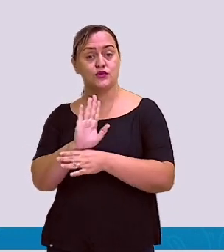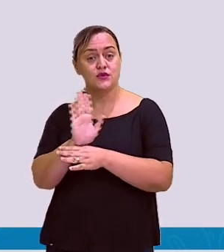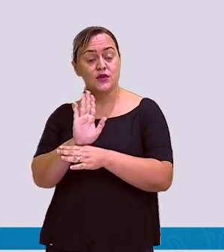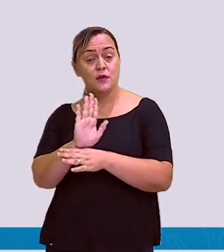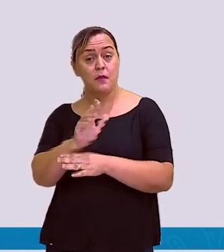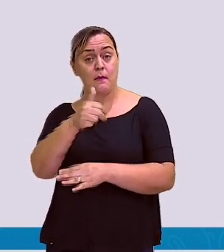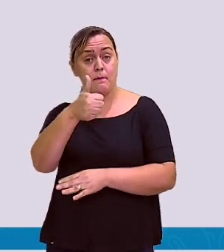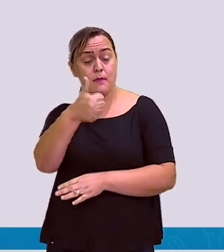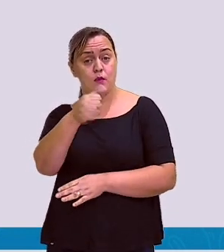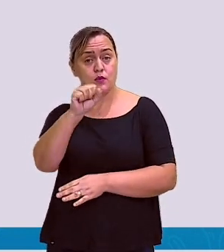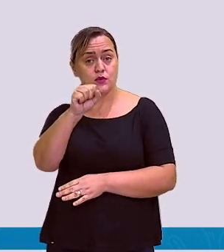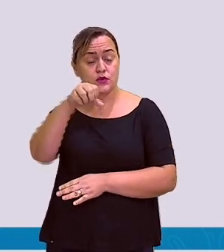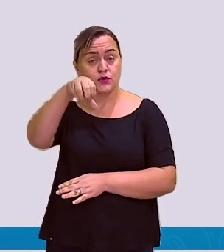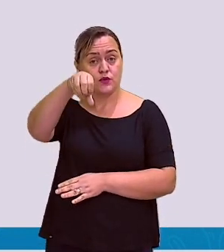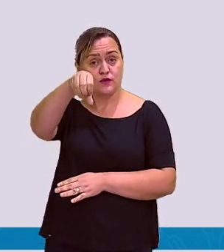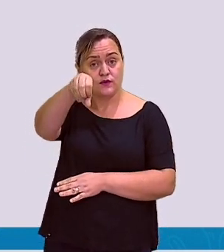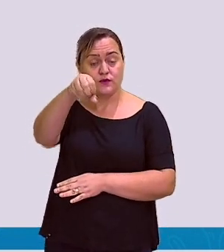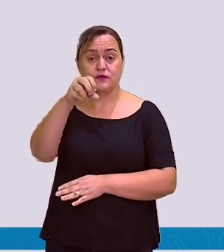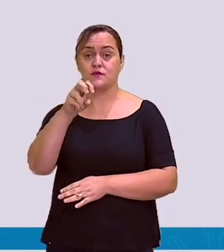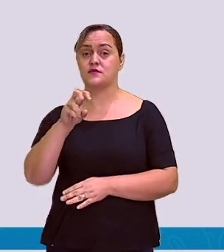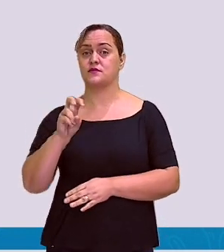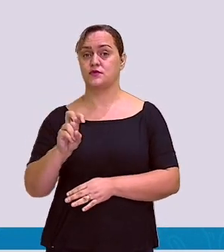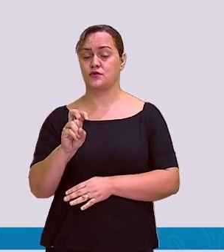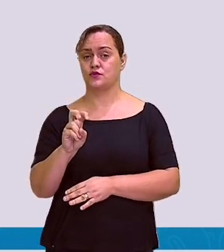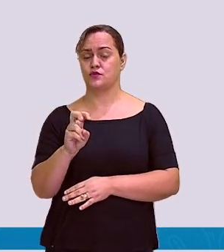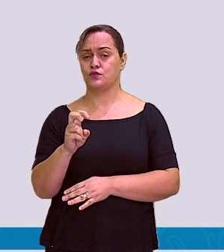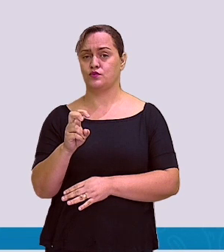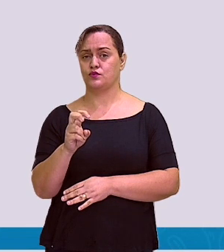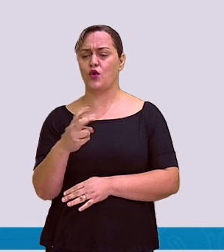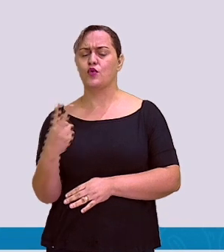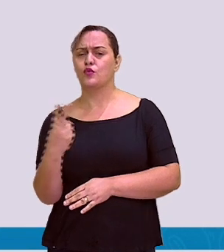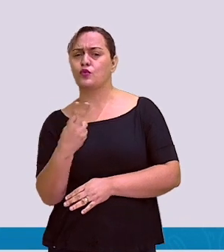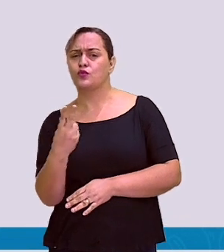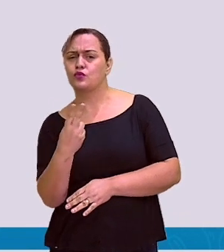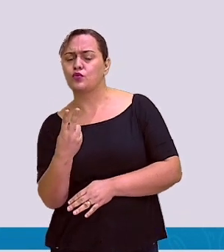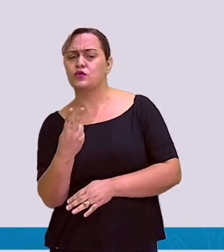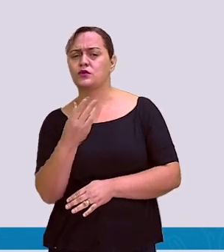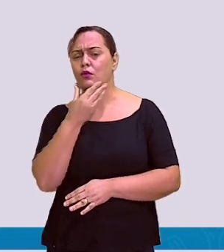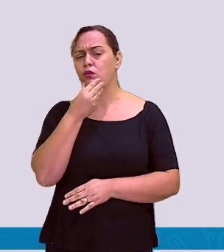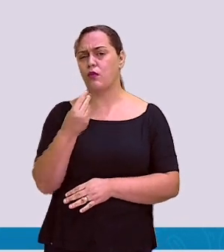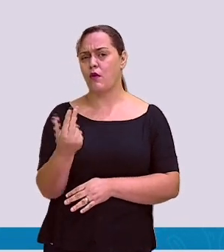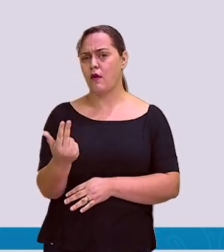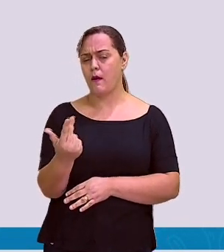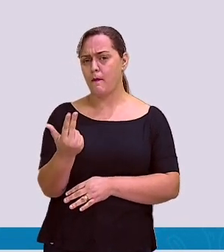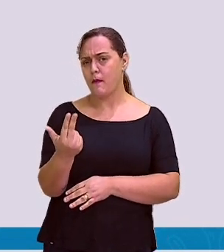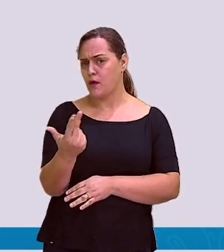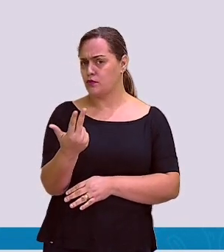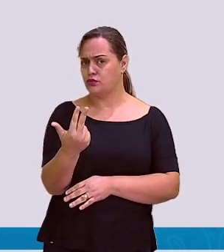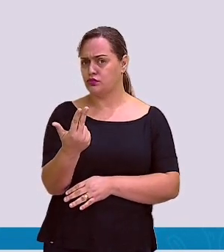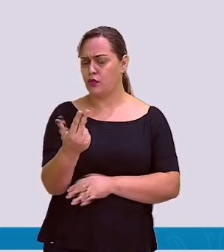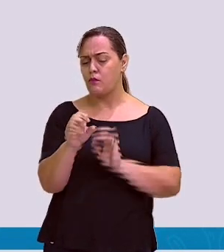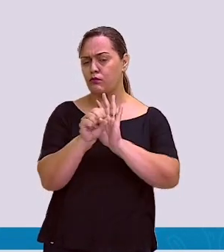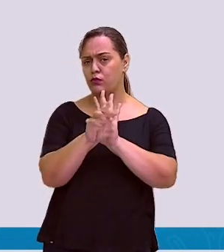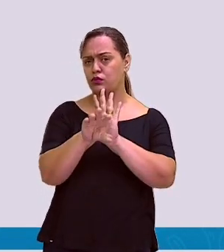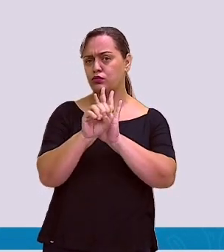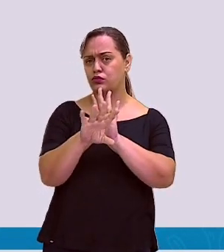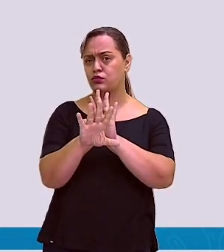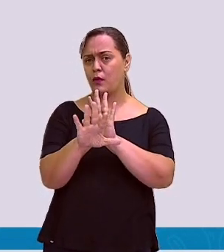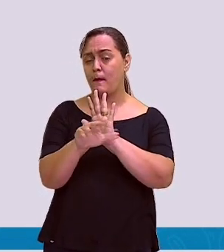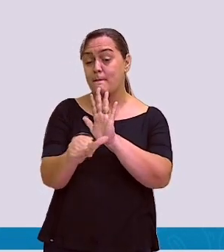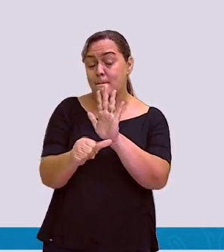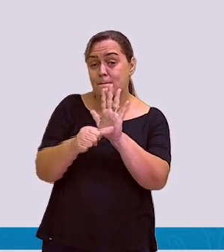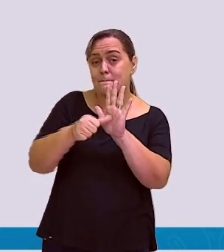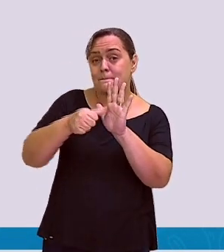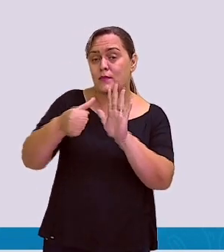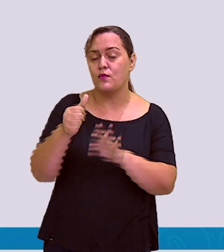1895, quando os irmãos Louis e Auguste Lumière projetaram um filme pela primeira vez em um